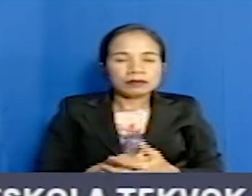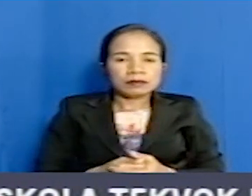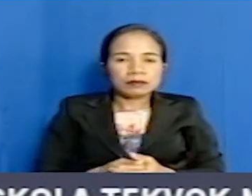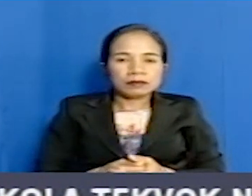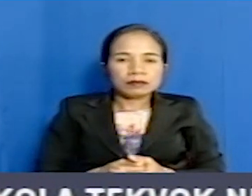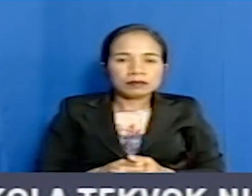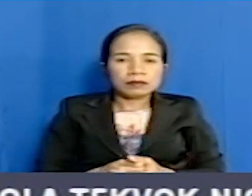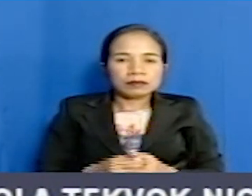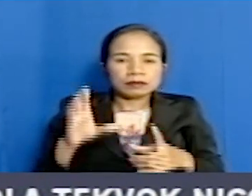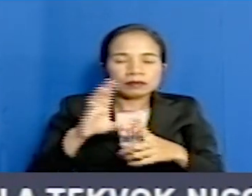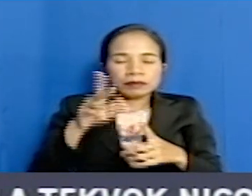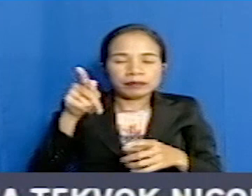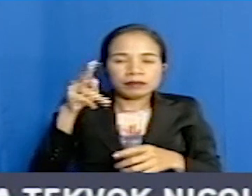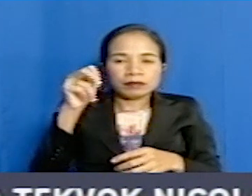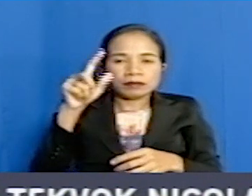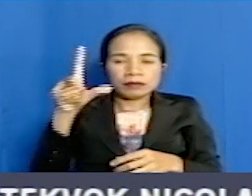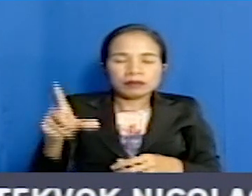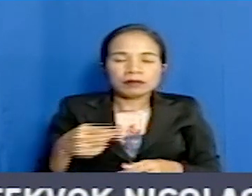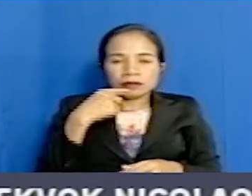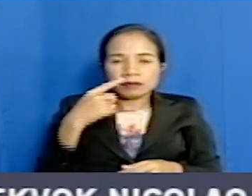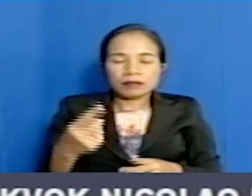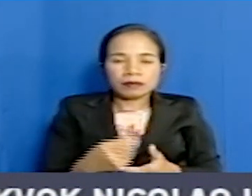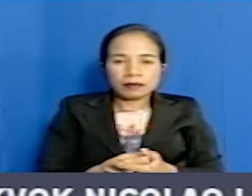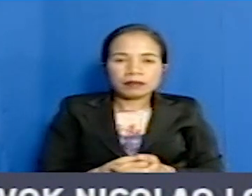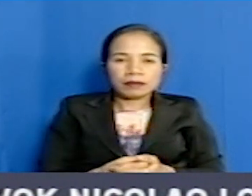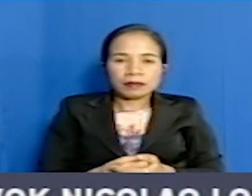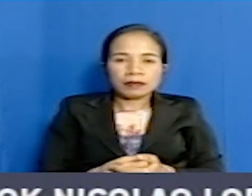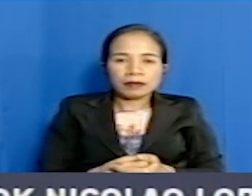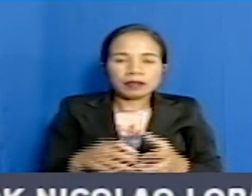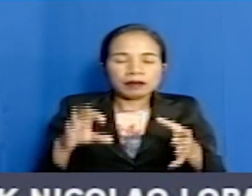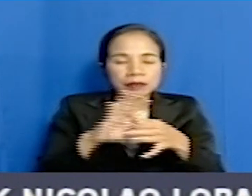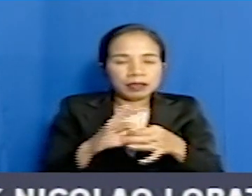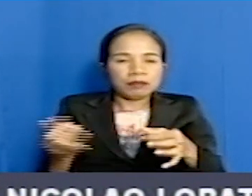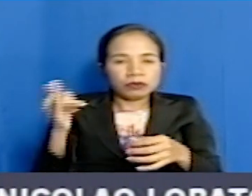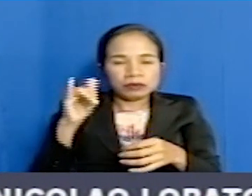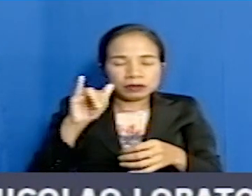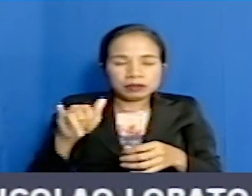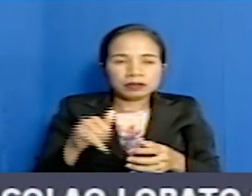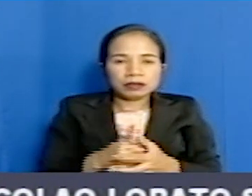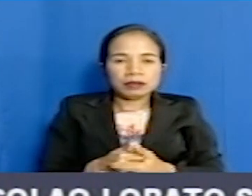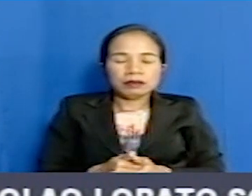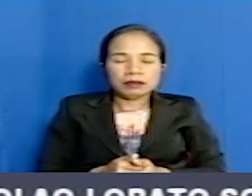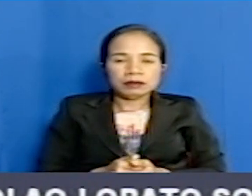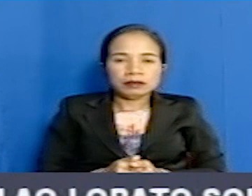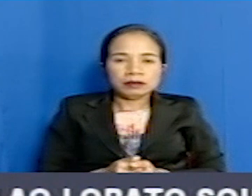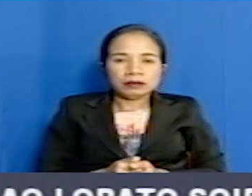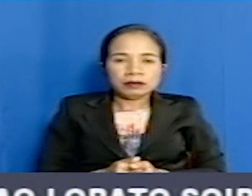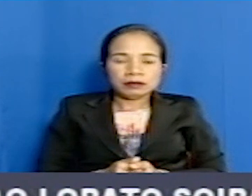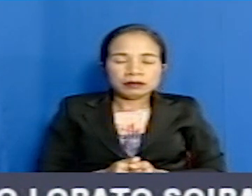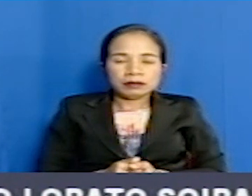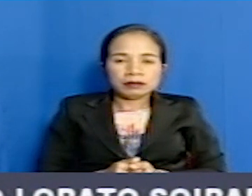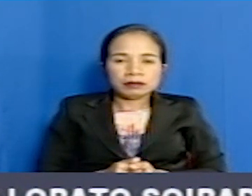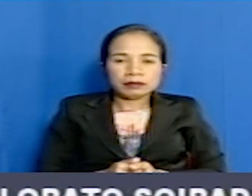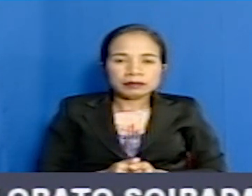Penitele entau ita orienta na bahitani esquadra sira namo seksaun nebe maka